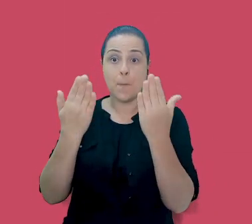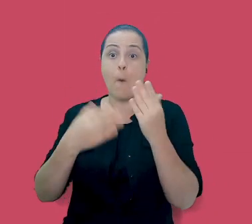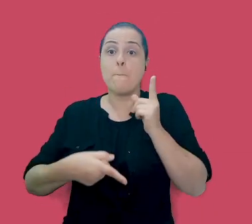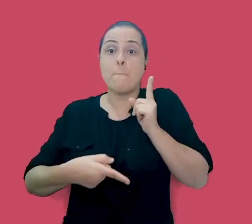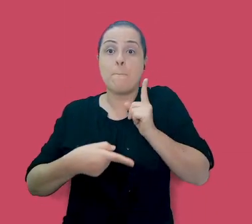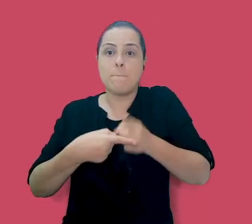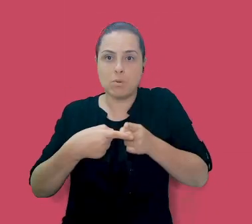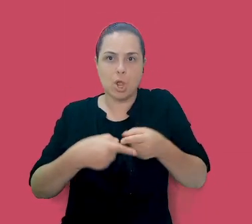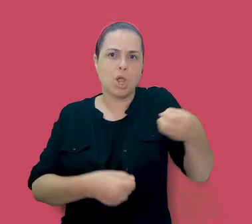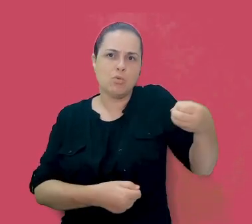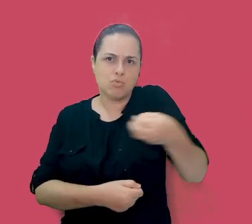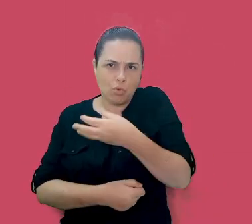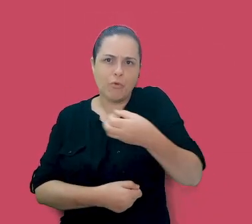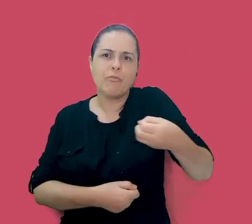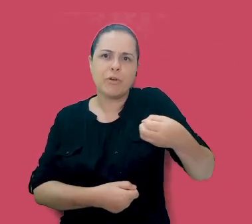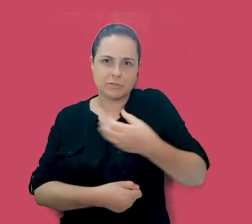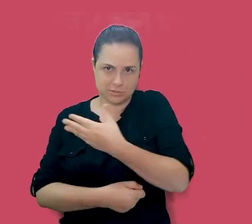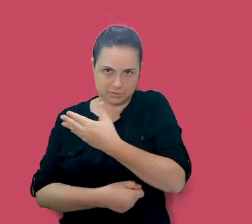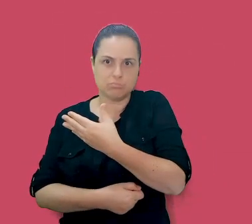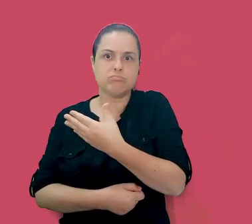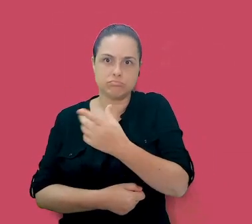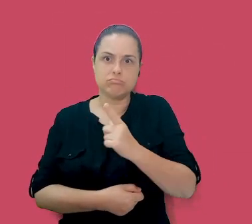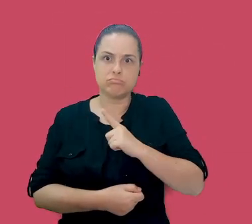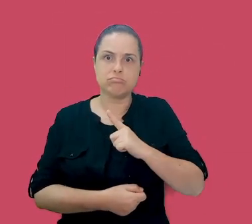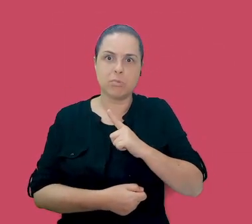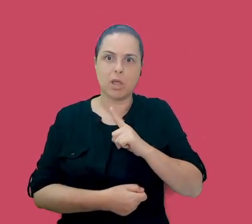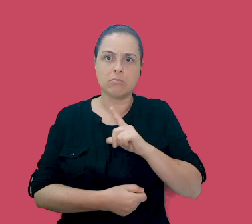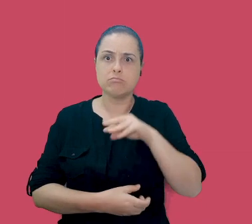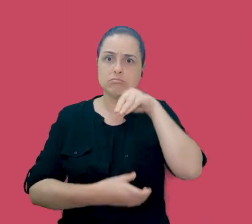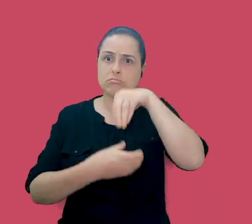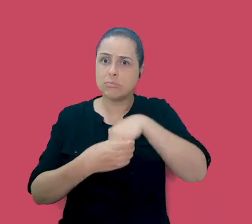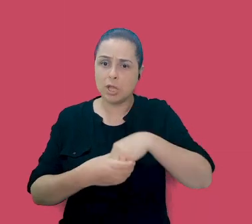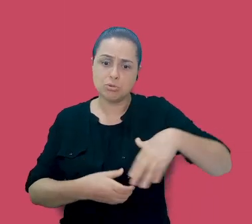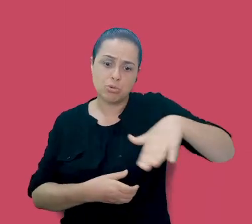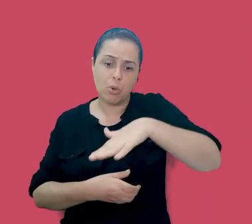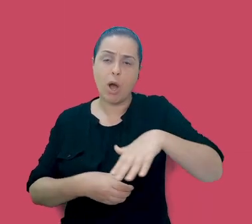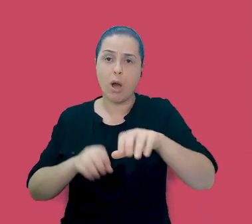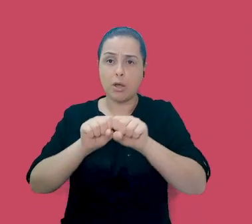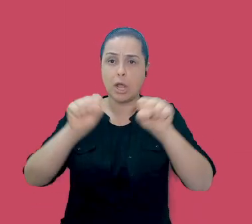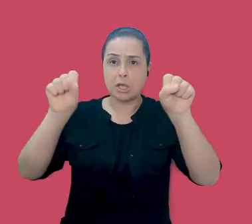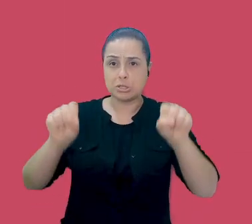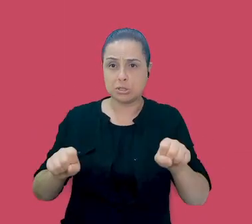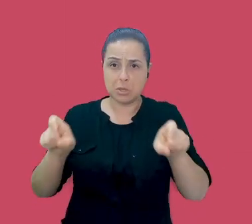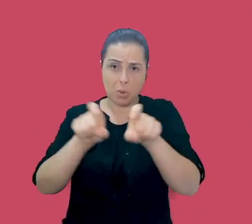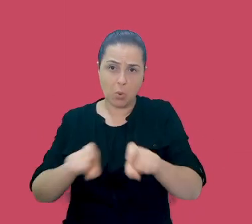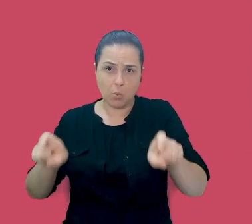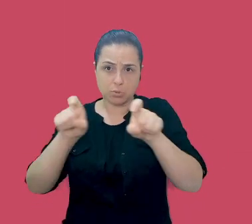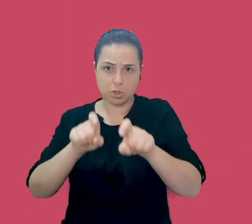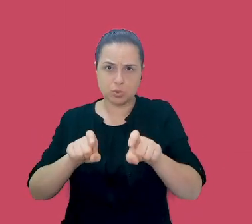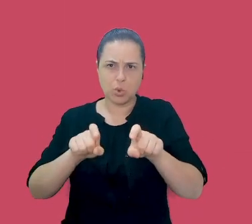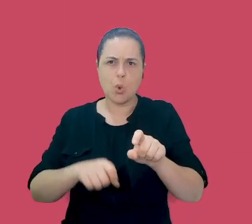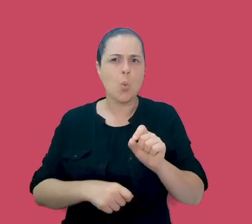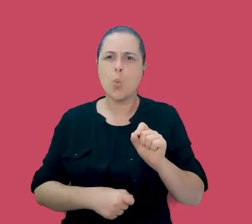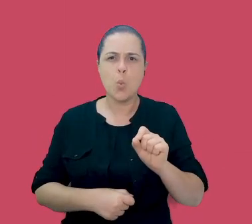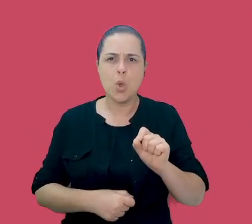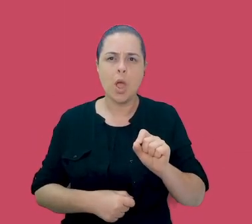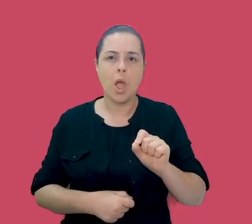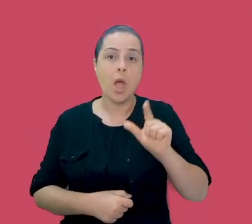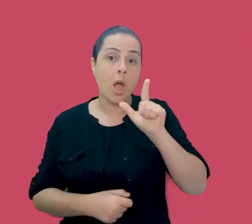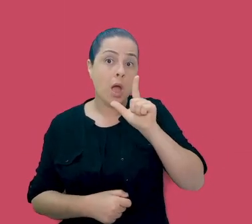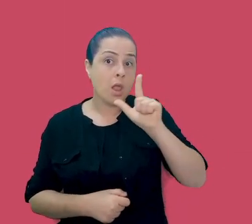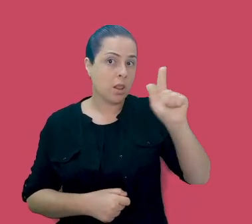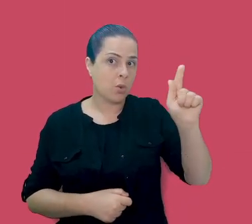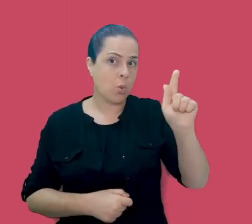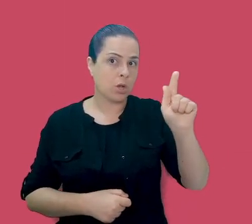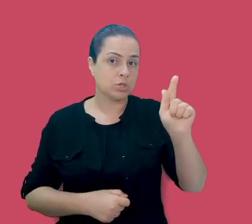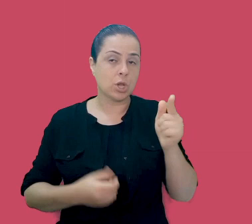por causa de uma inovação que é trazida em sistemas computacionais chamado linguagem natural. A linguagem natural é um sistema